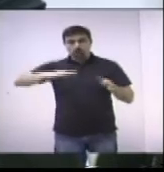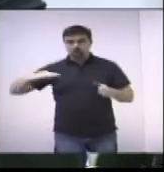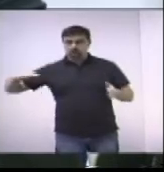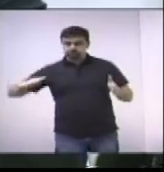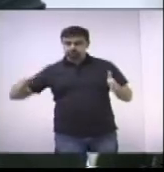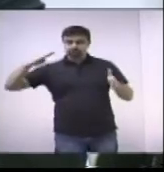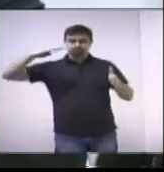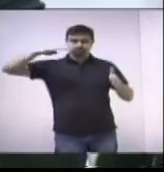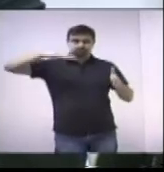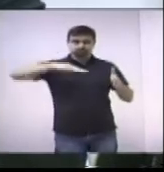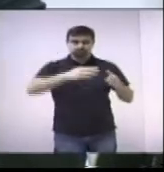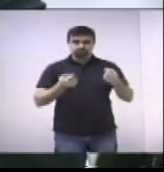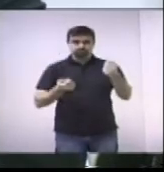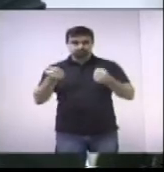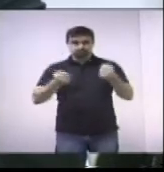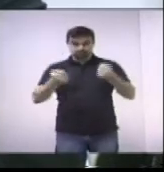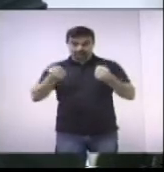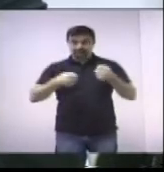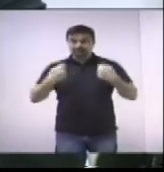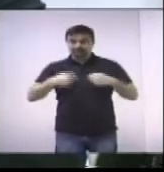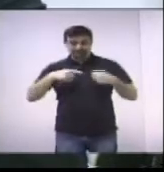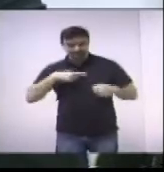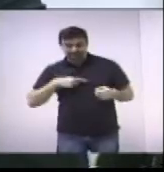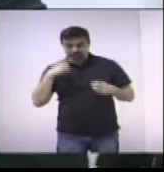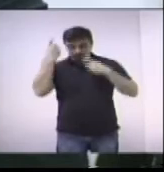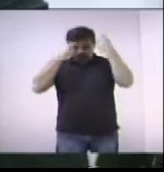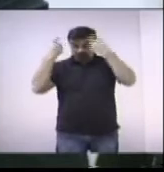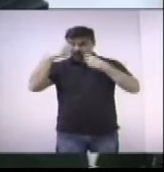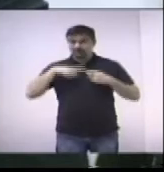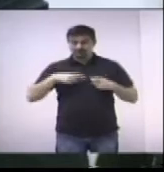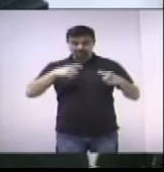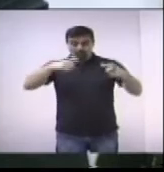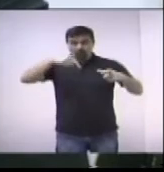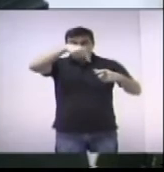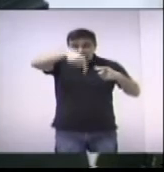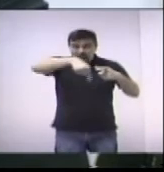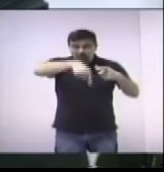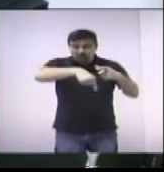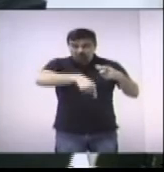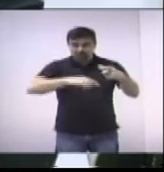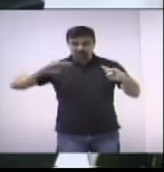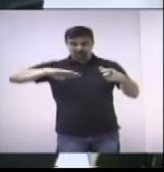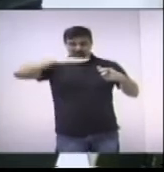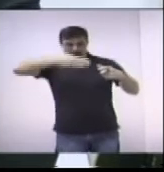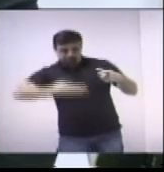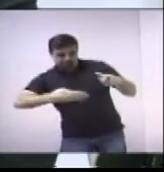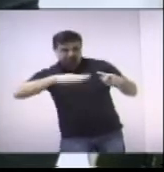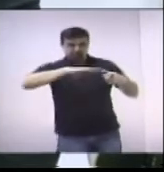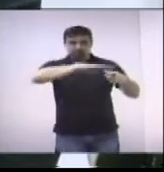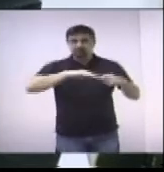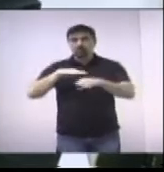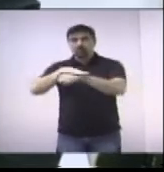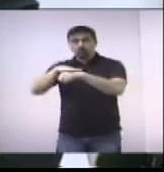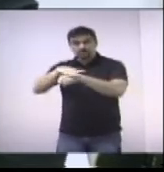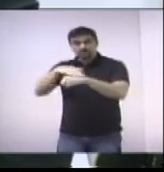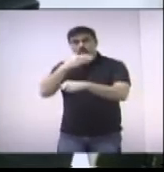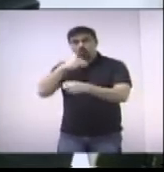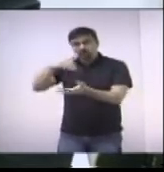com a mobilidade urbana aqui, alguns buracos, lombada, e tenho conversado com o secretário. Eu tenho esperança